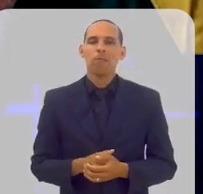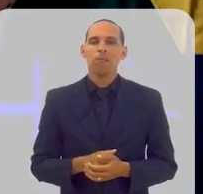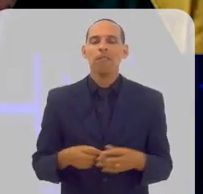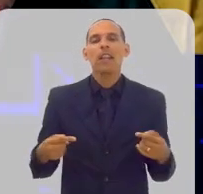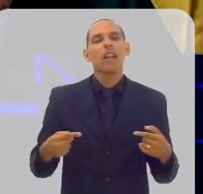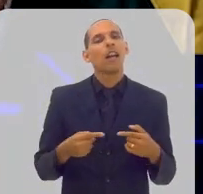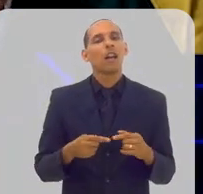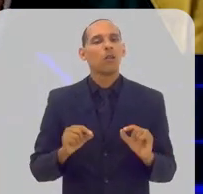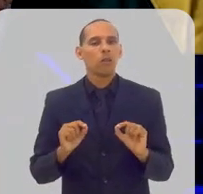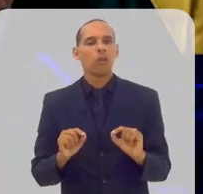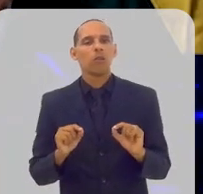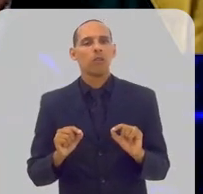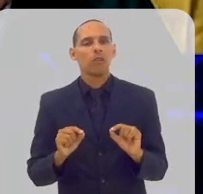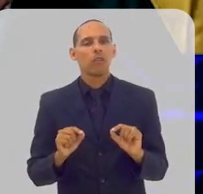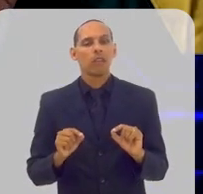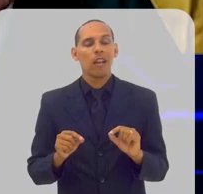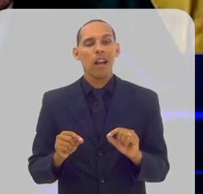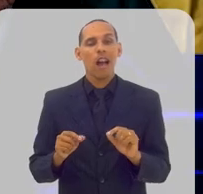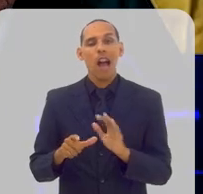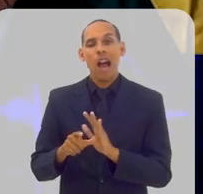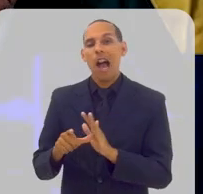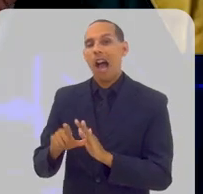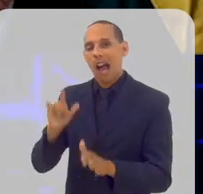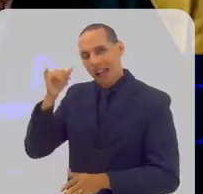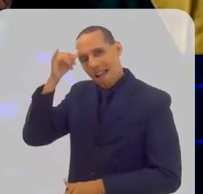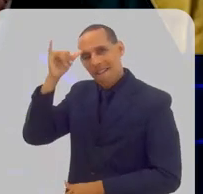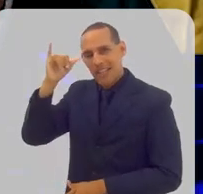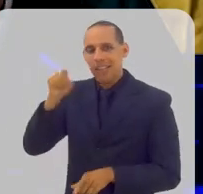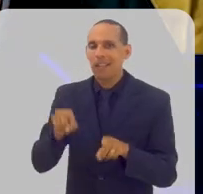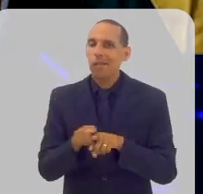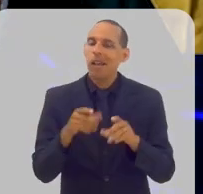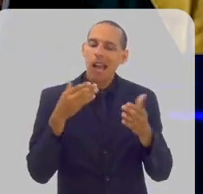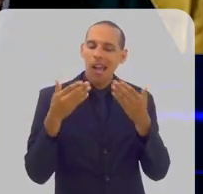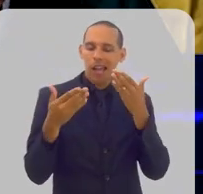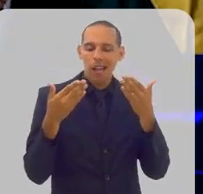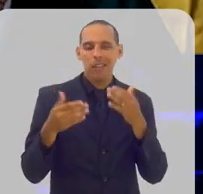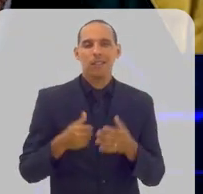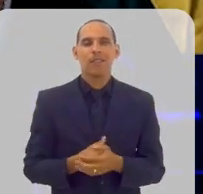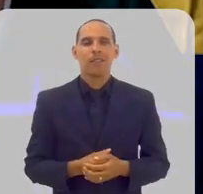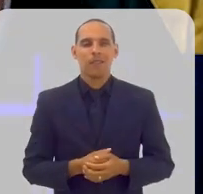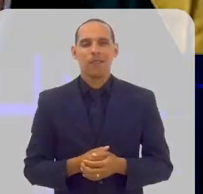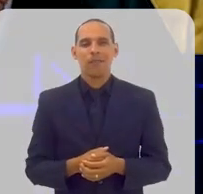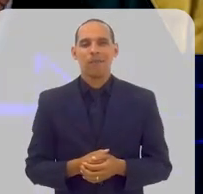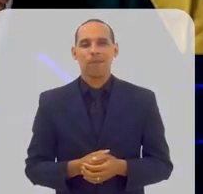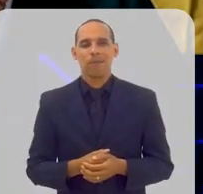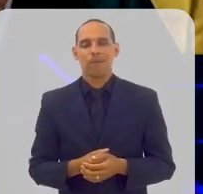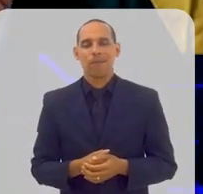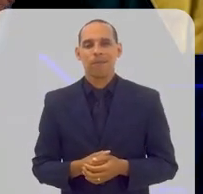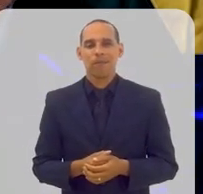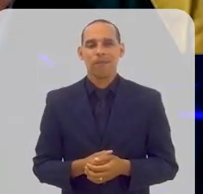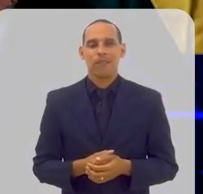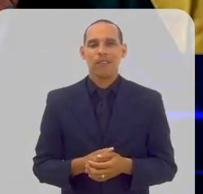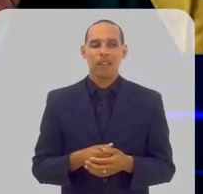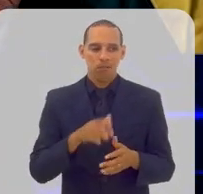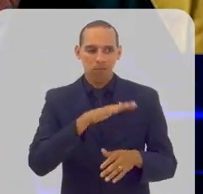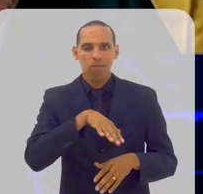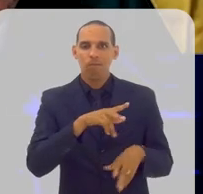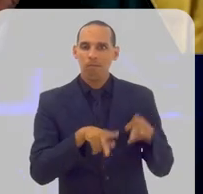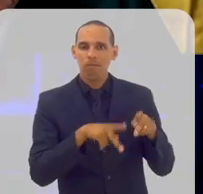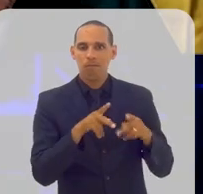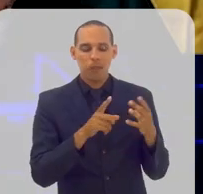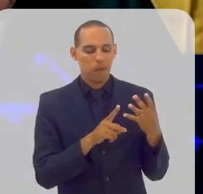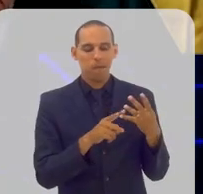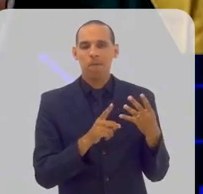no sentido preventivo como de atendimento, tá certo? A população. E,